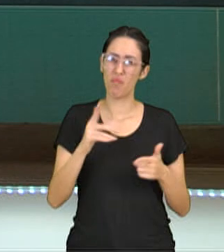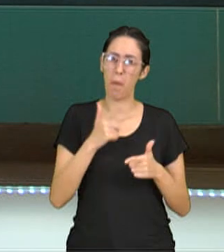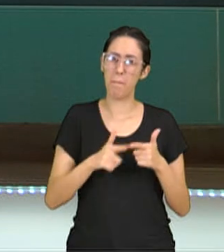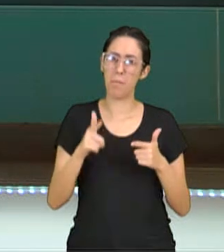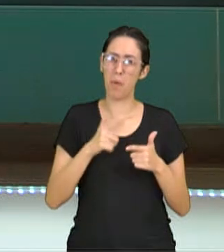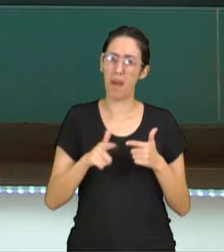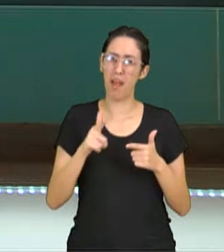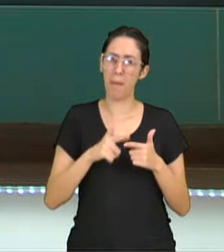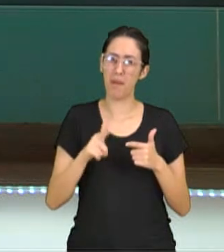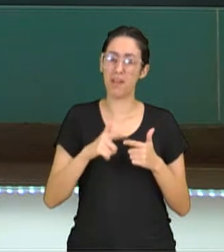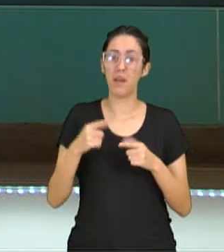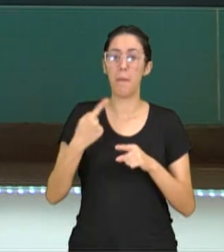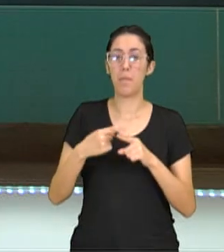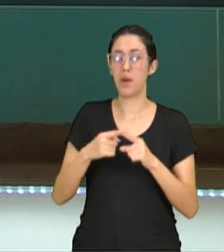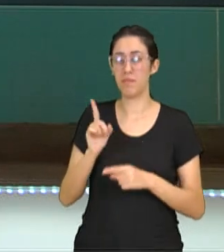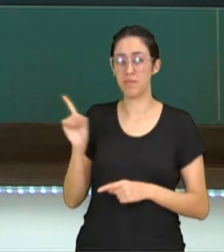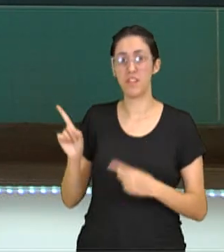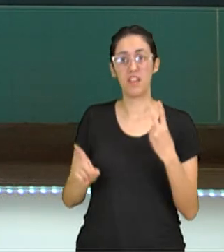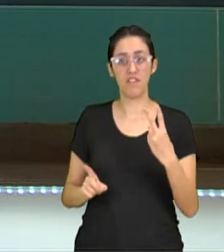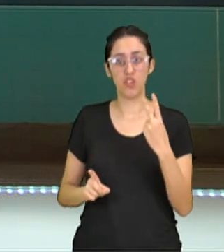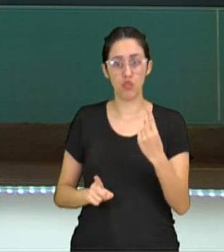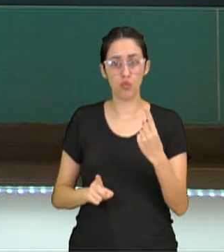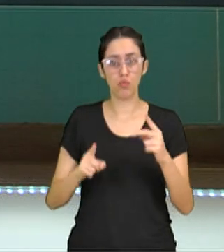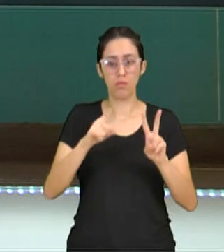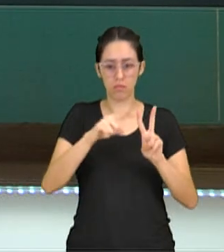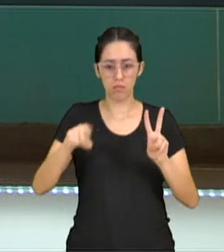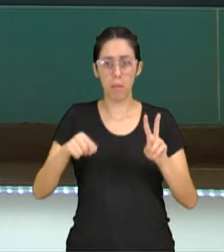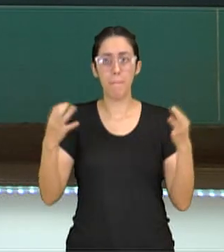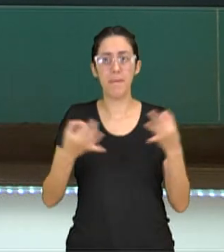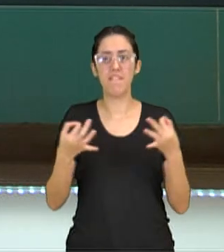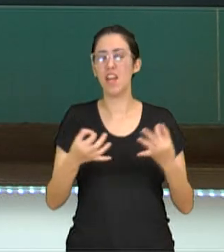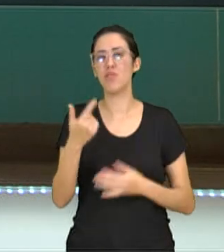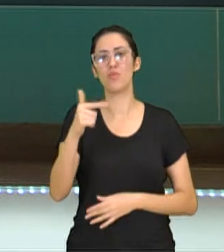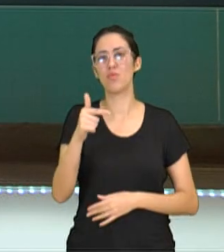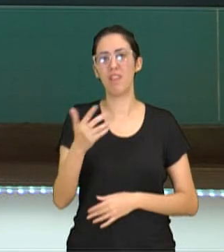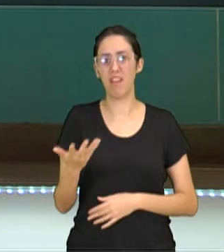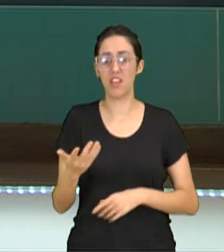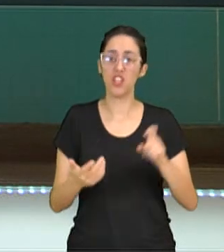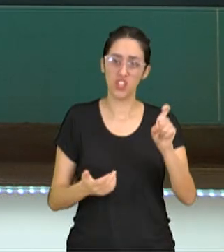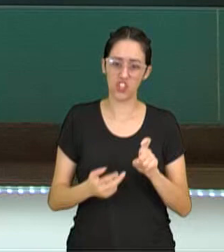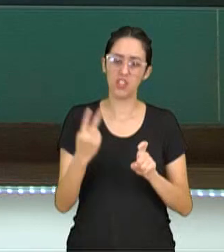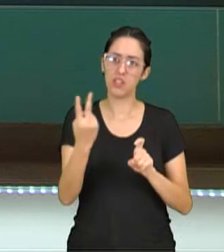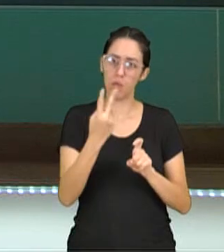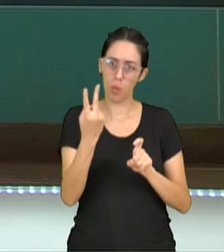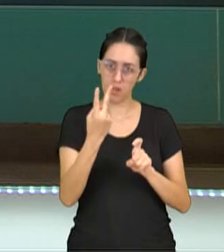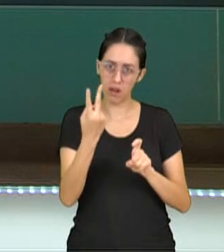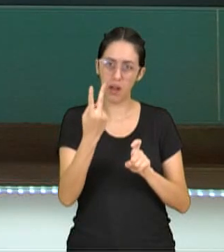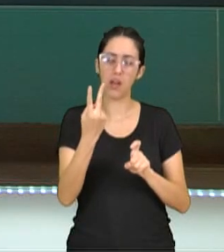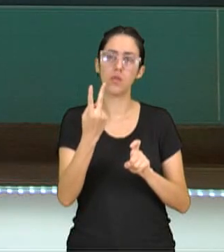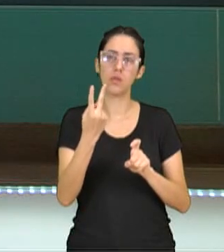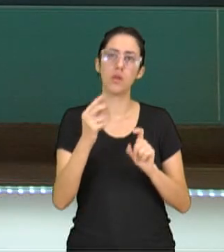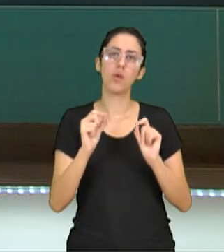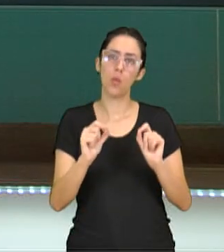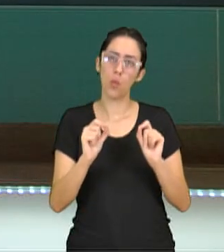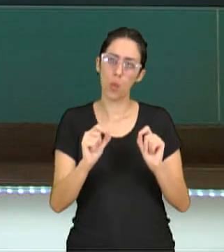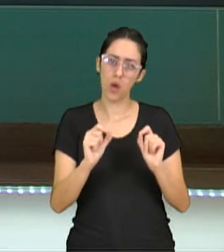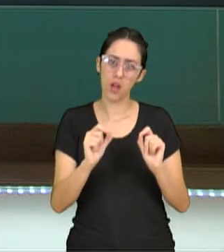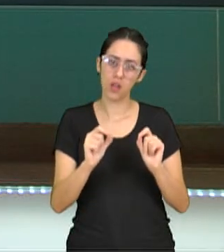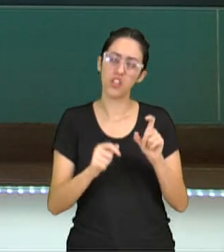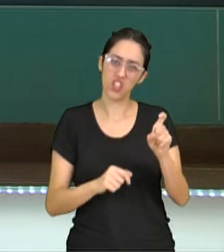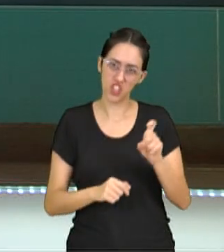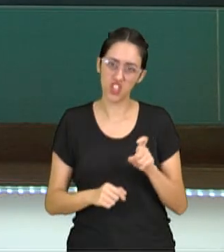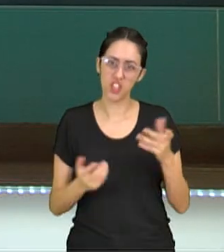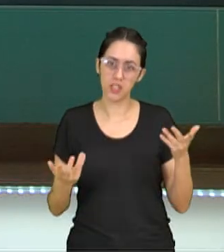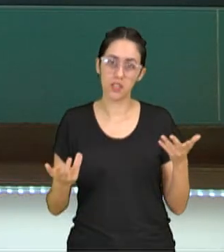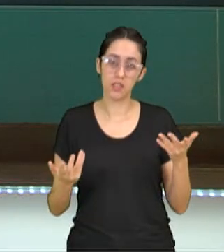Por quê? Porque o 21 não é uma raiz quadrada exata. O x ao quadrado é, né? Raiz quadrada de x ao quadrado,